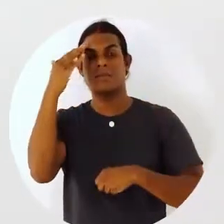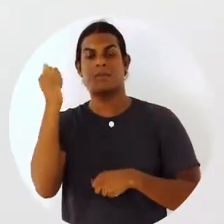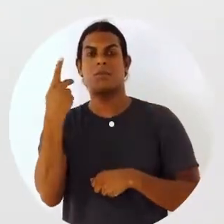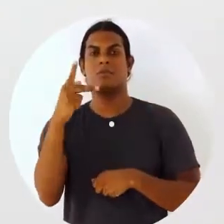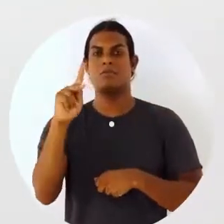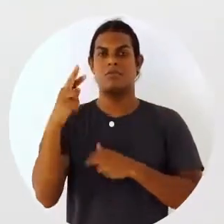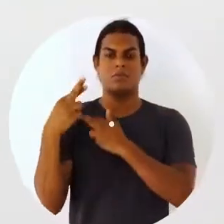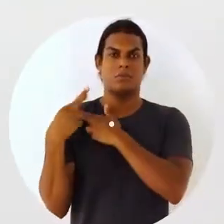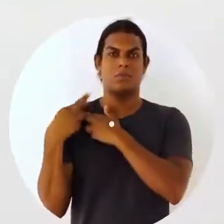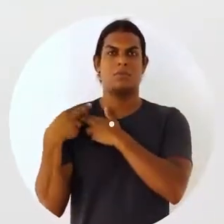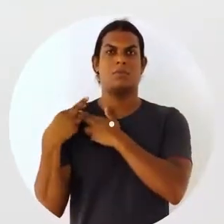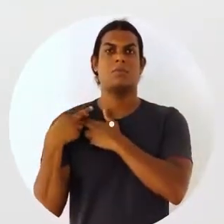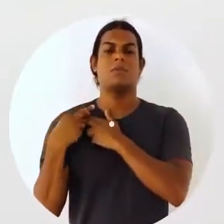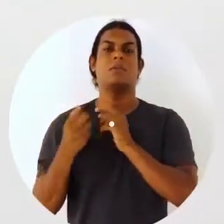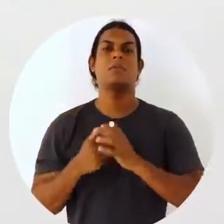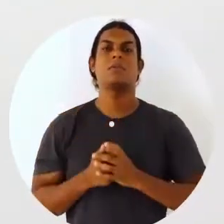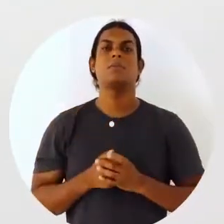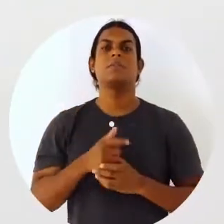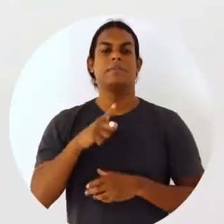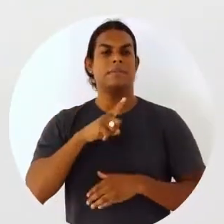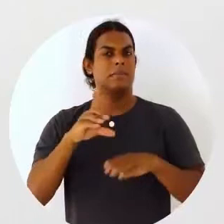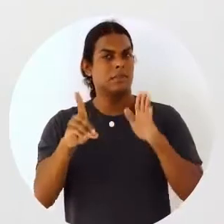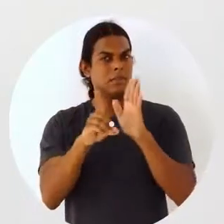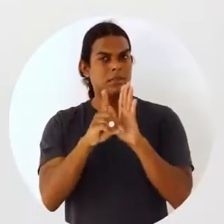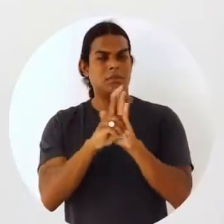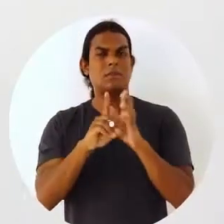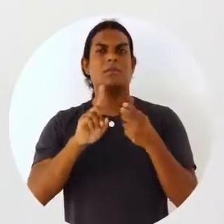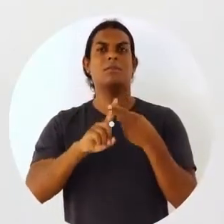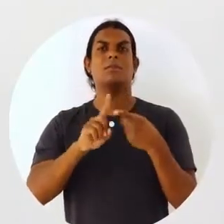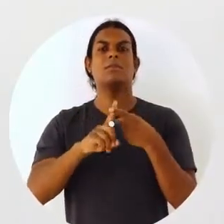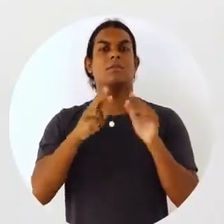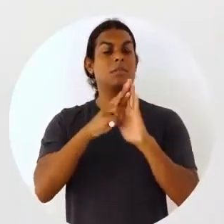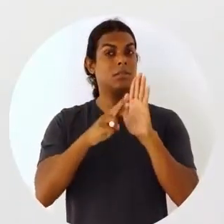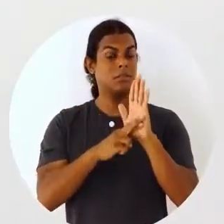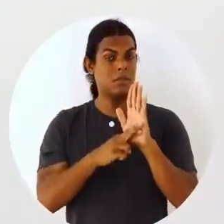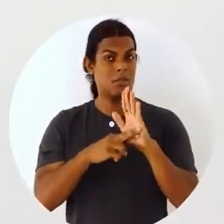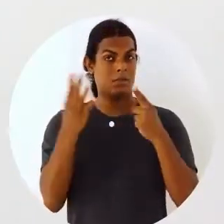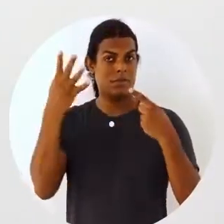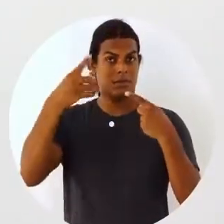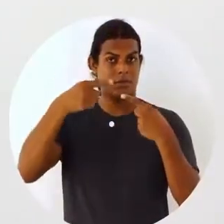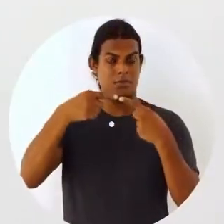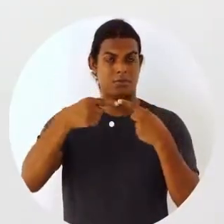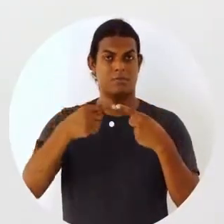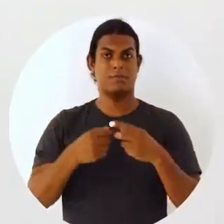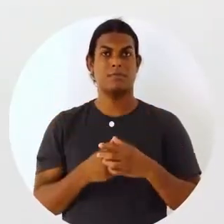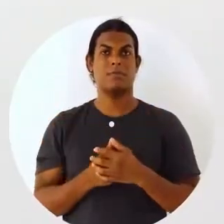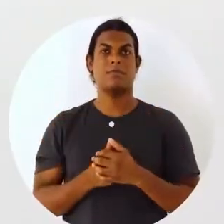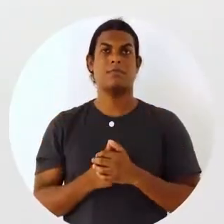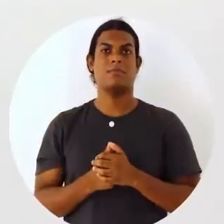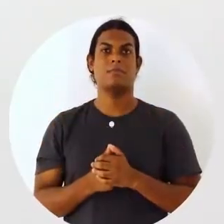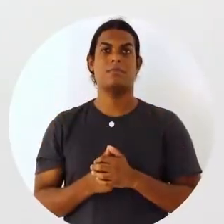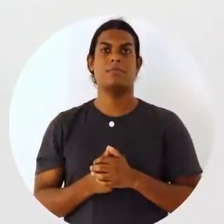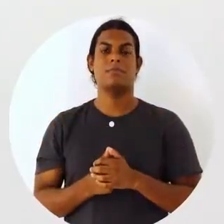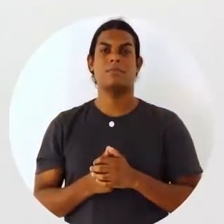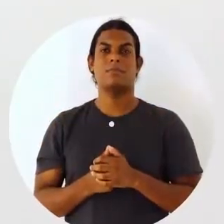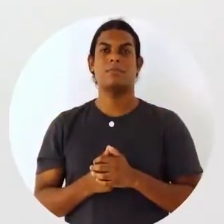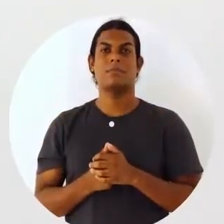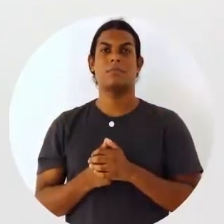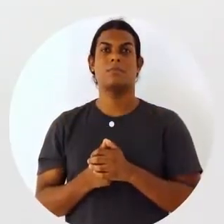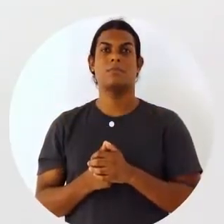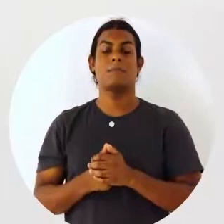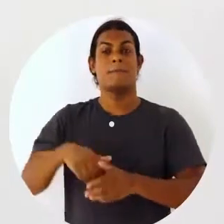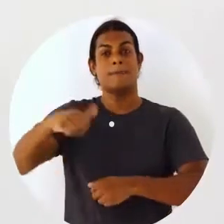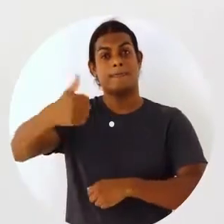os meus direitos e tenho meus deveres. Isso tem que ficar claro, meu para a organização e da organização para mim. O recrutamento, ele ser